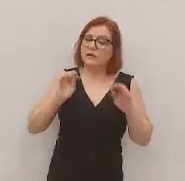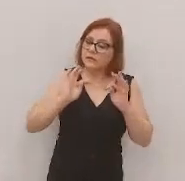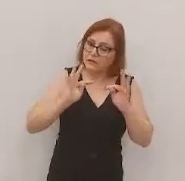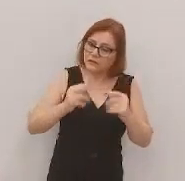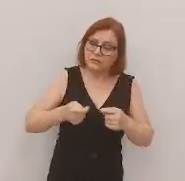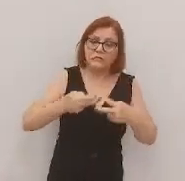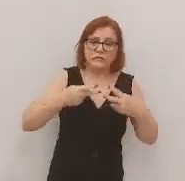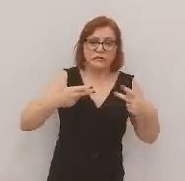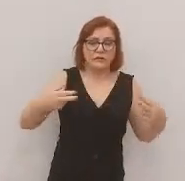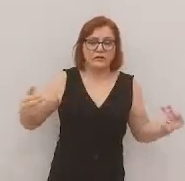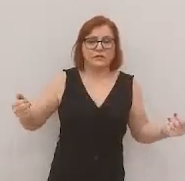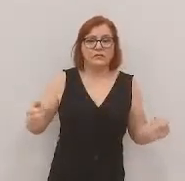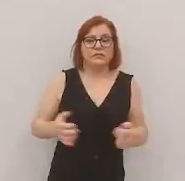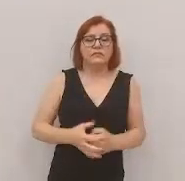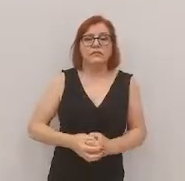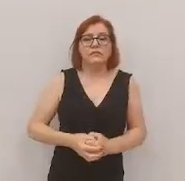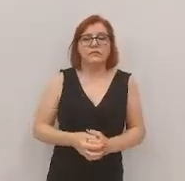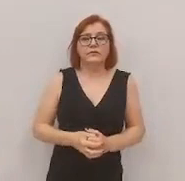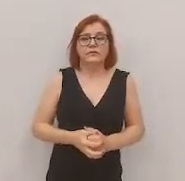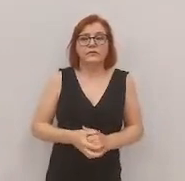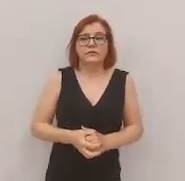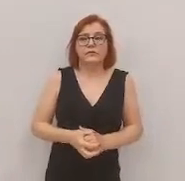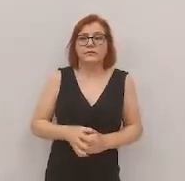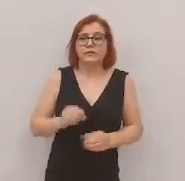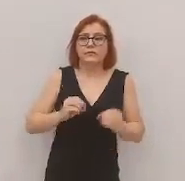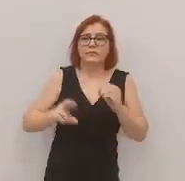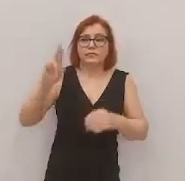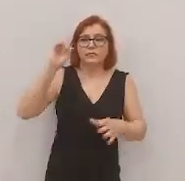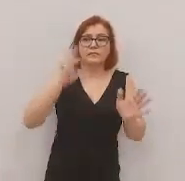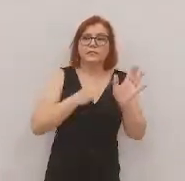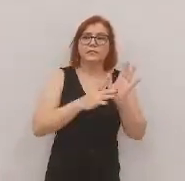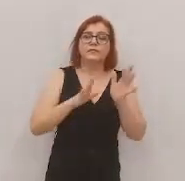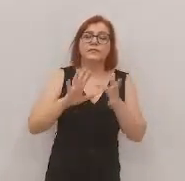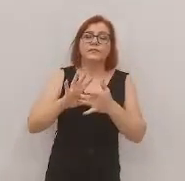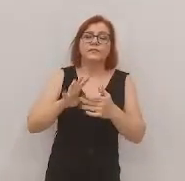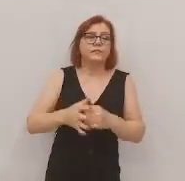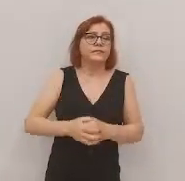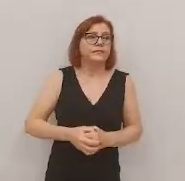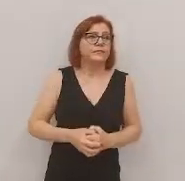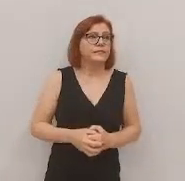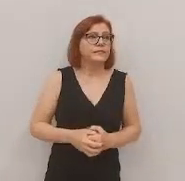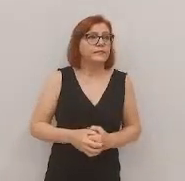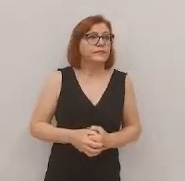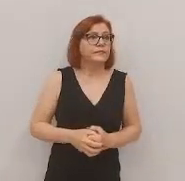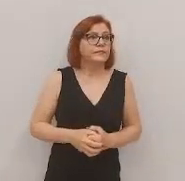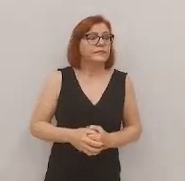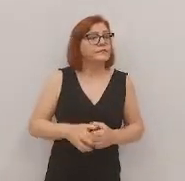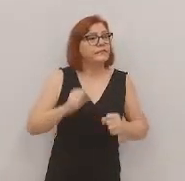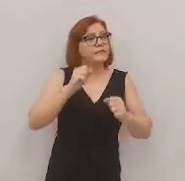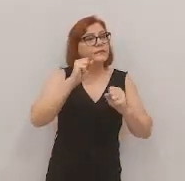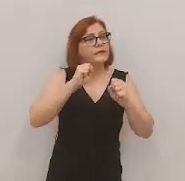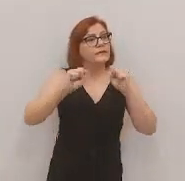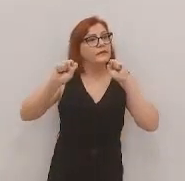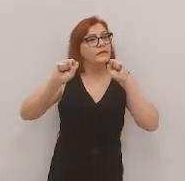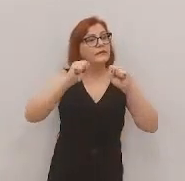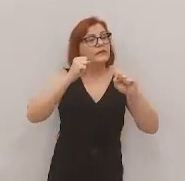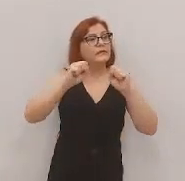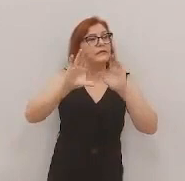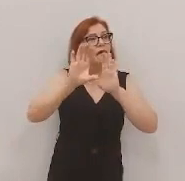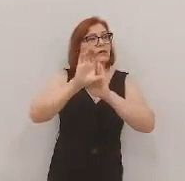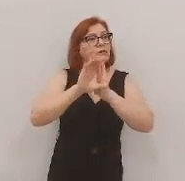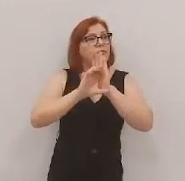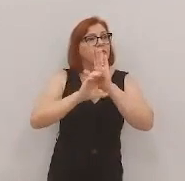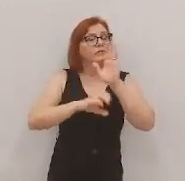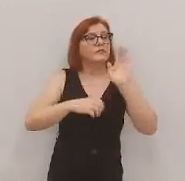controle. Oh, Senhor Jesus. Agora, Salmos 33, 10